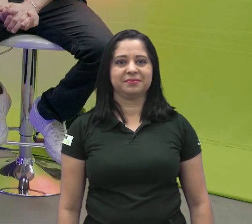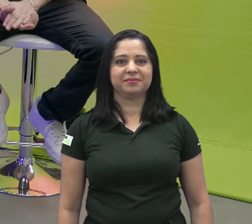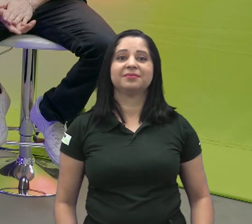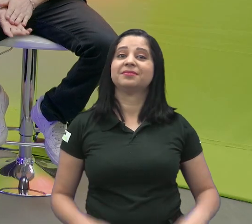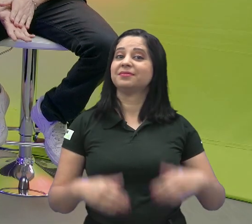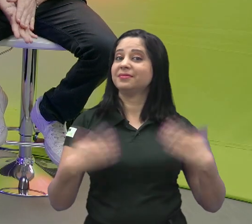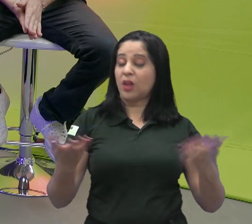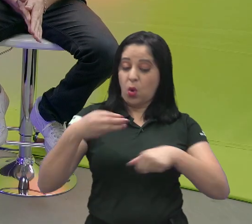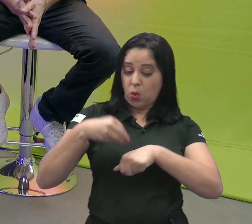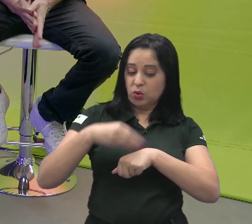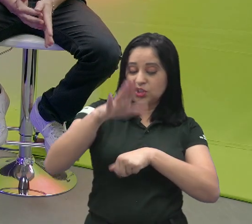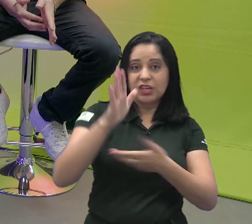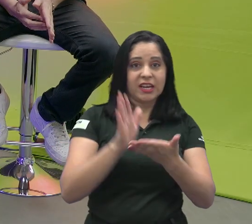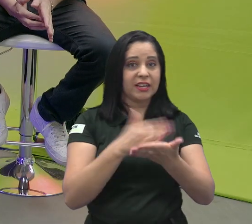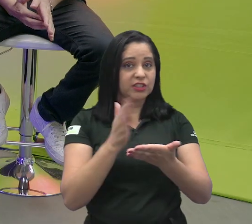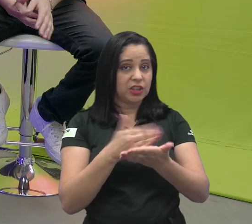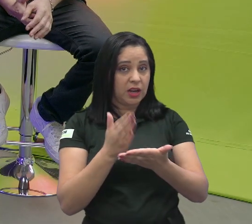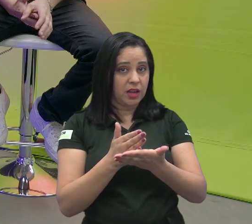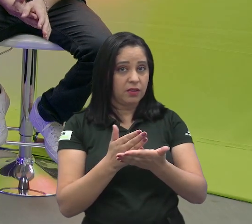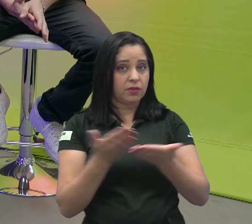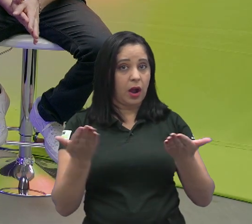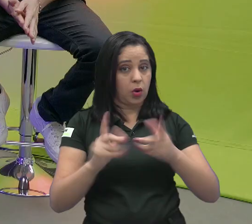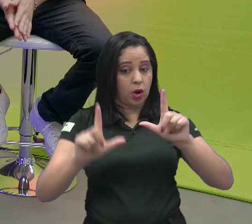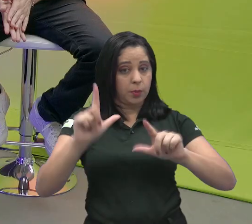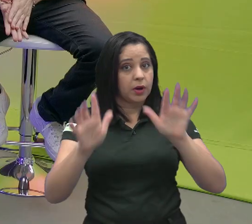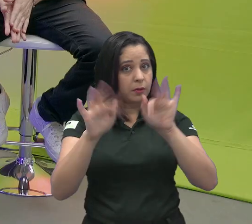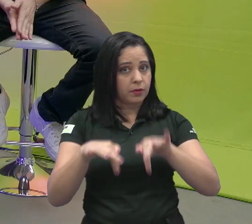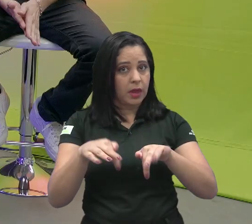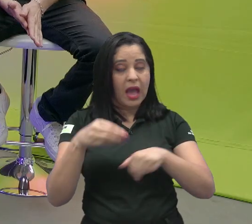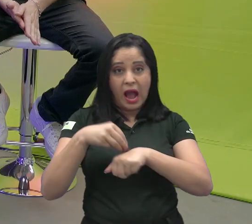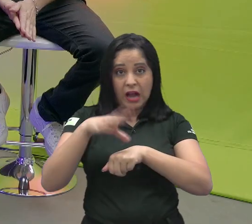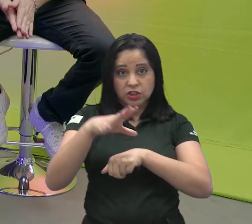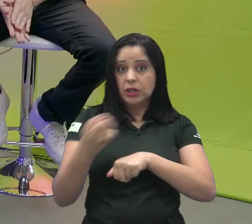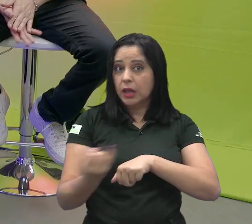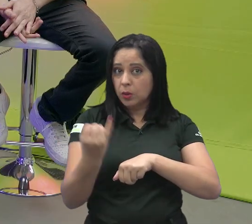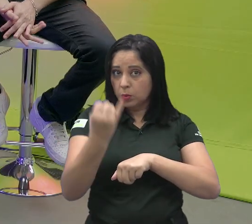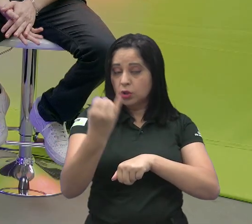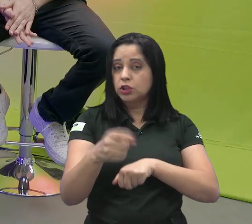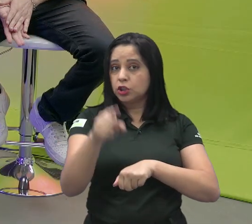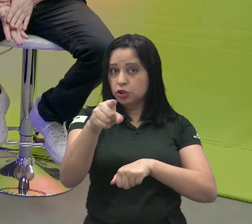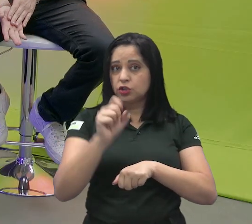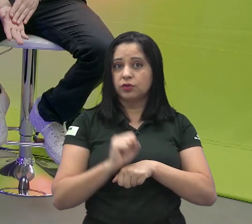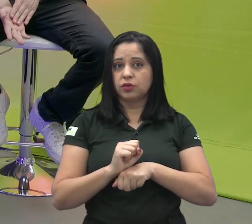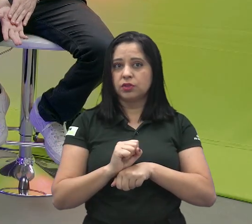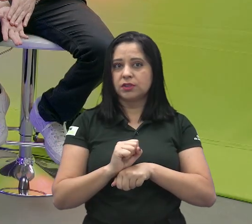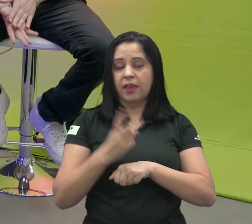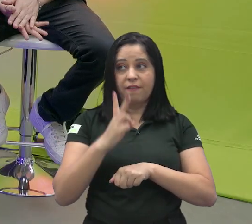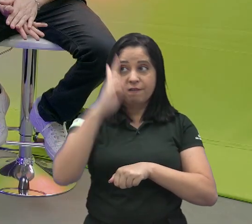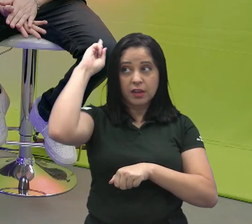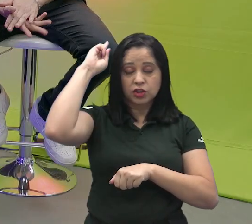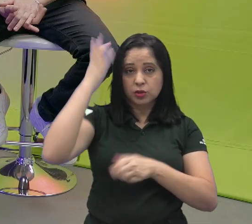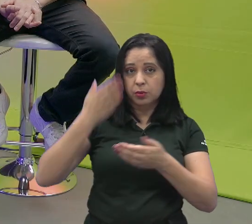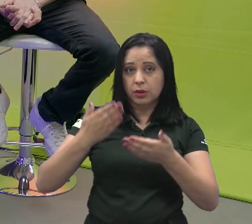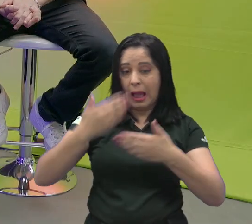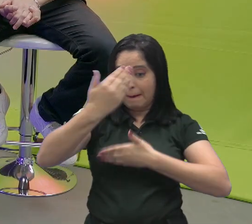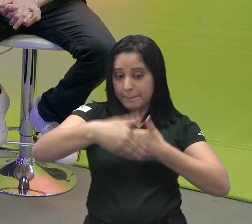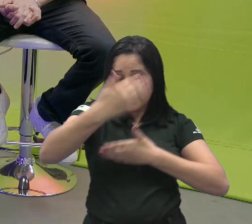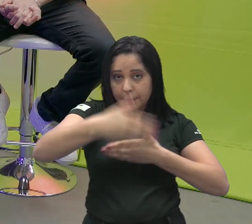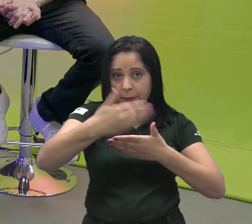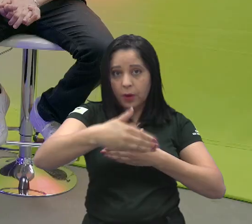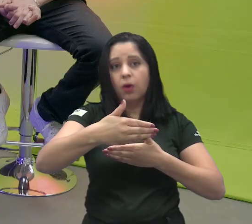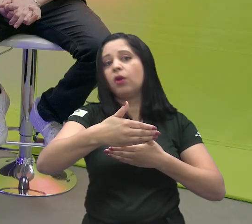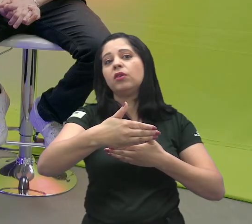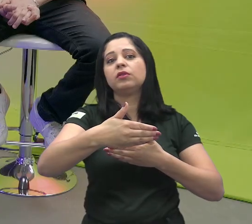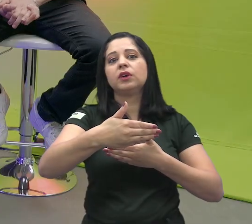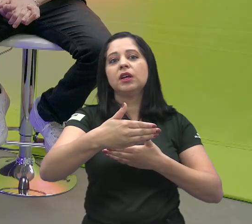E com essa dica de livro, a gente termina. Inclusive, dica de livro muito importante para você que vai prestar o vestibular esse ano, né?